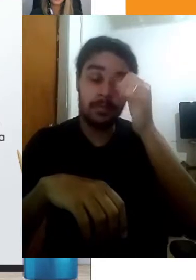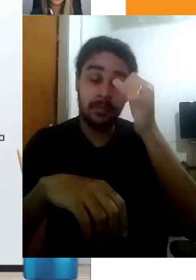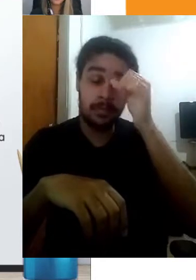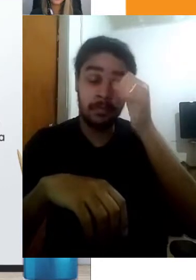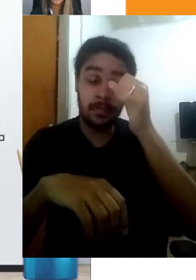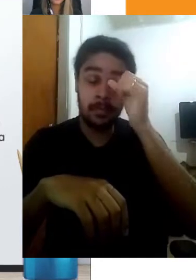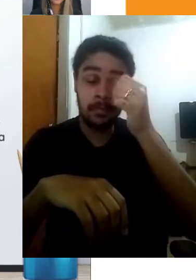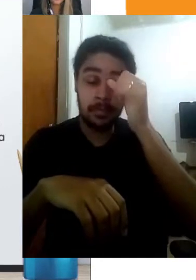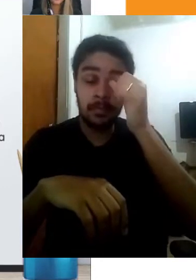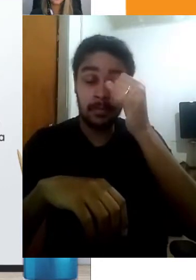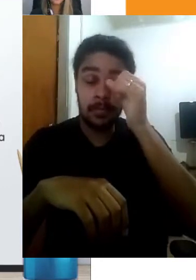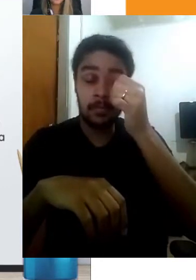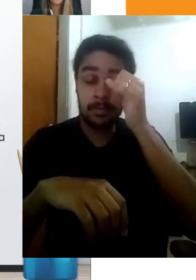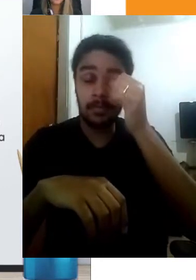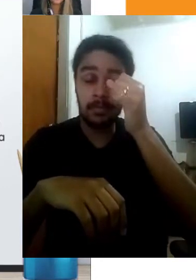newtons.